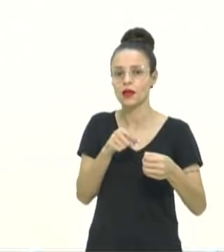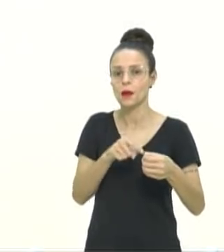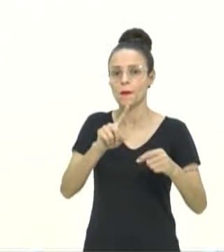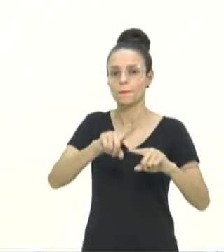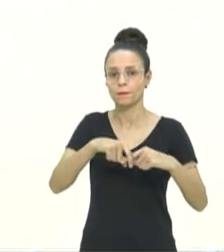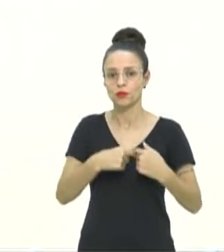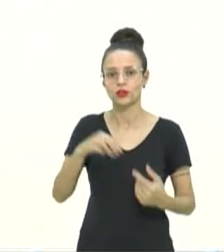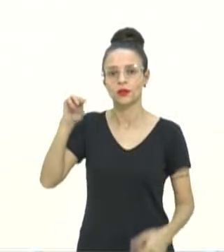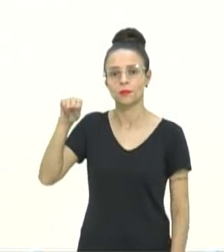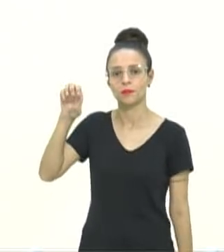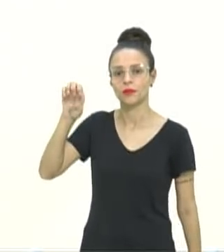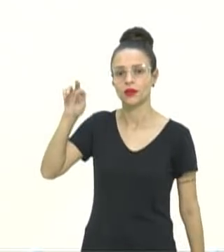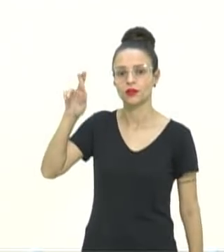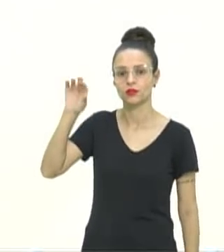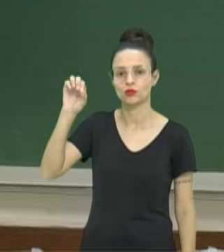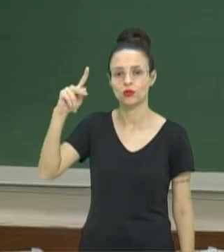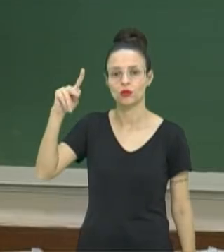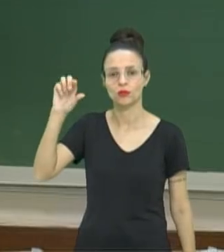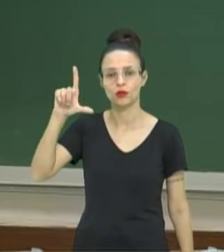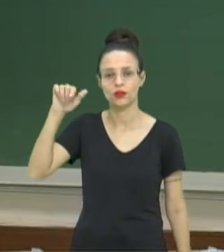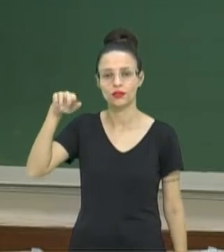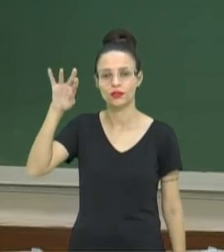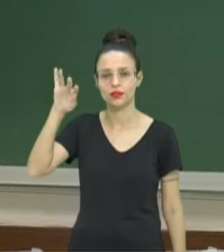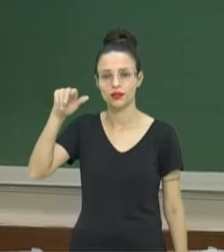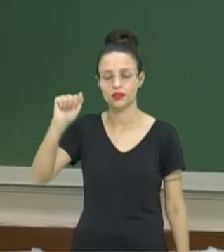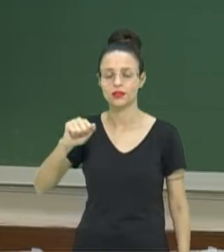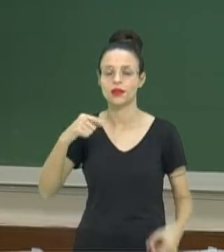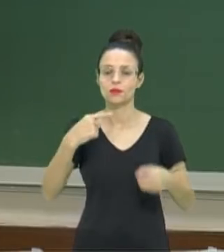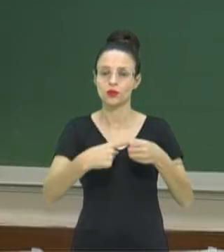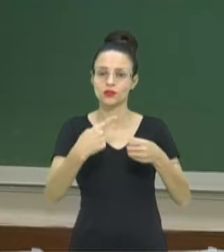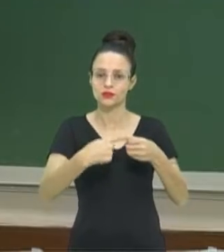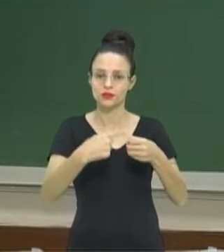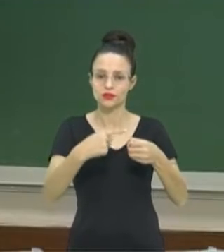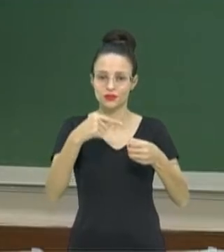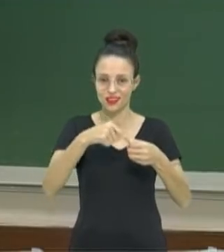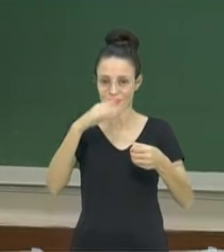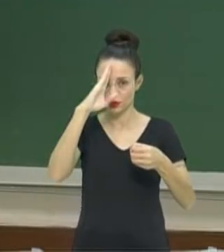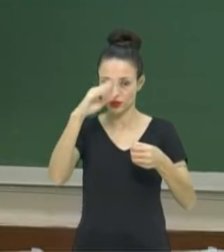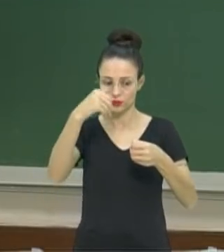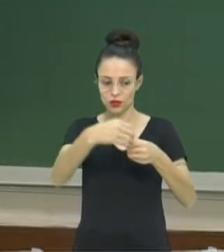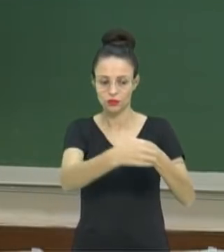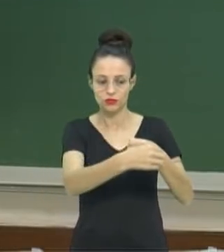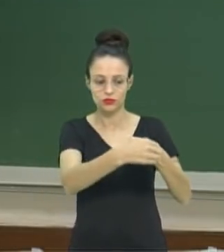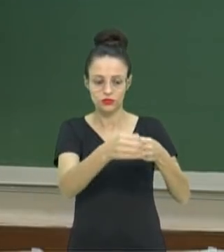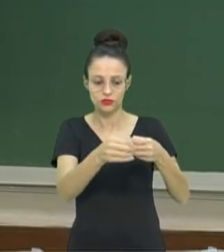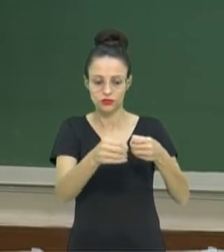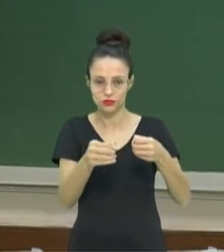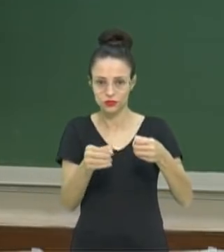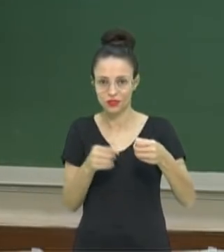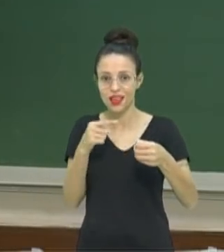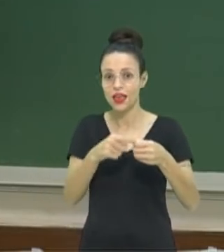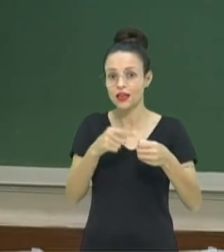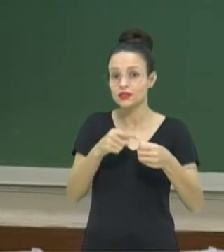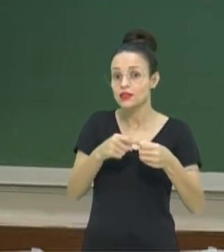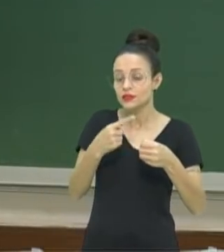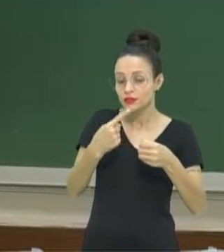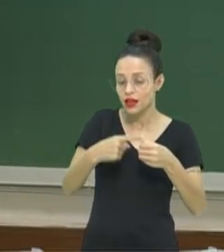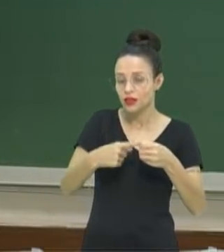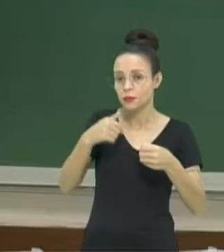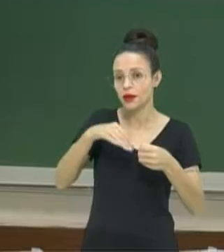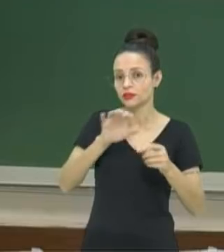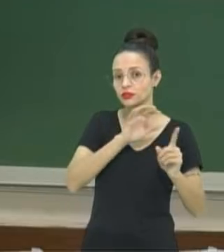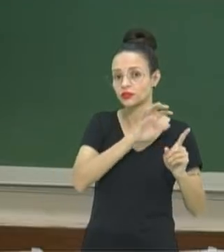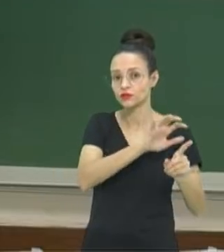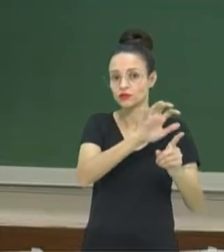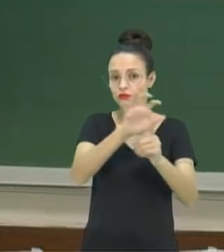isso metropolitana, porque está no entorno da metrópole. Aquela cidade de maior influência